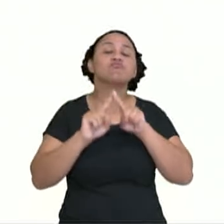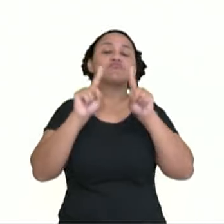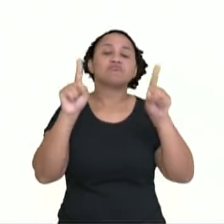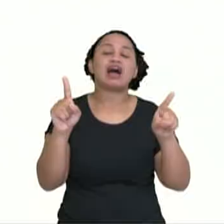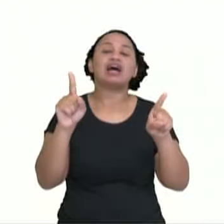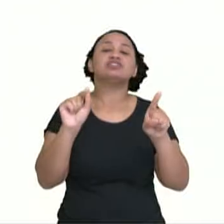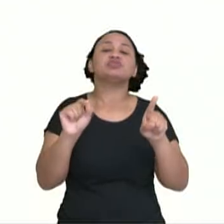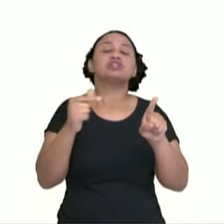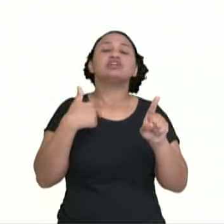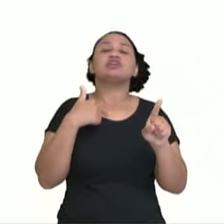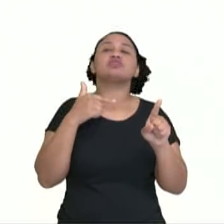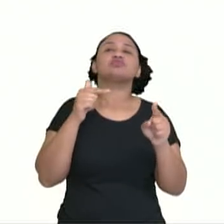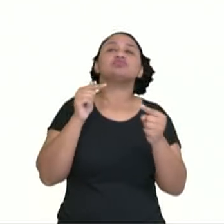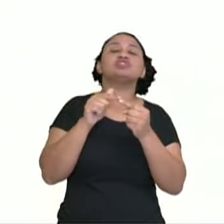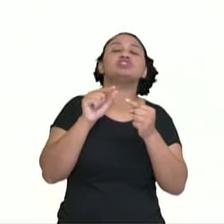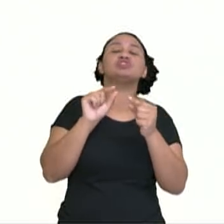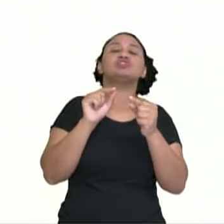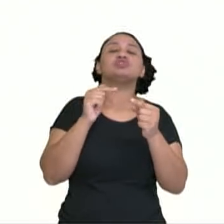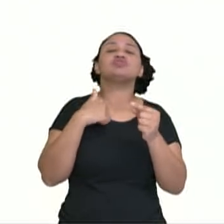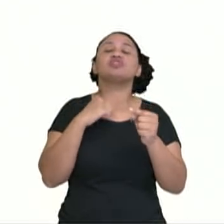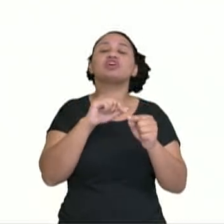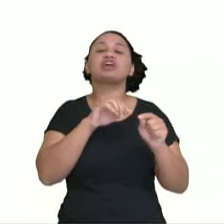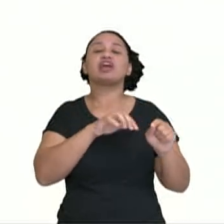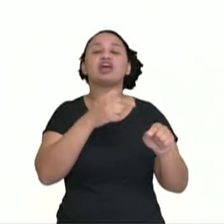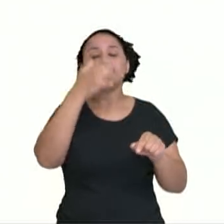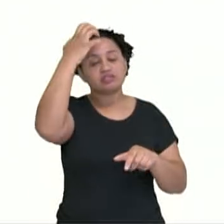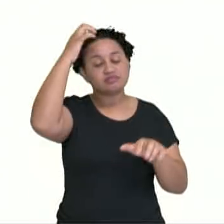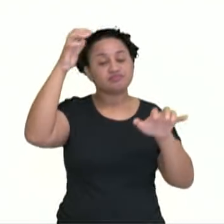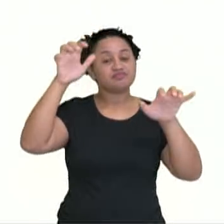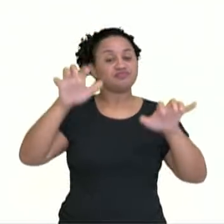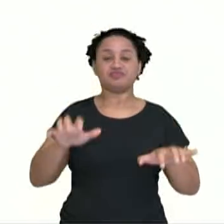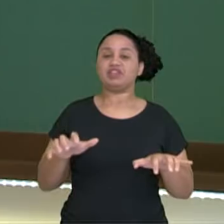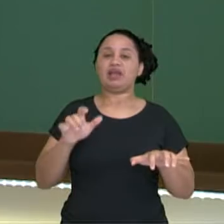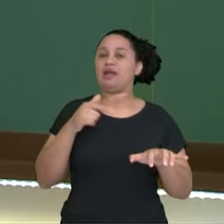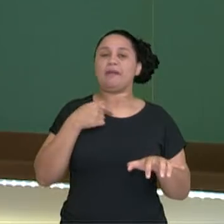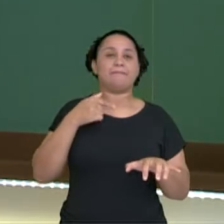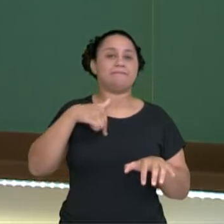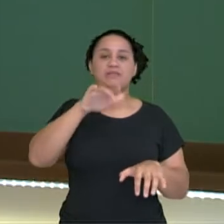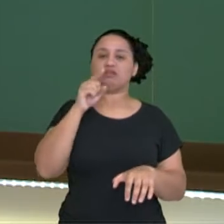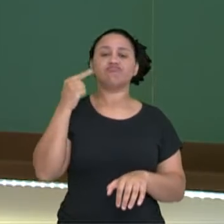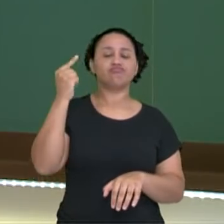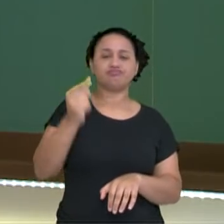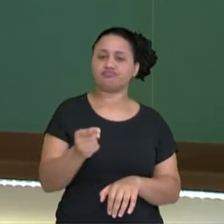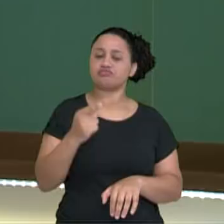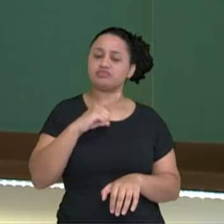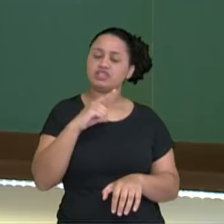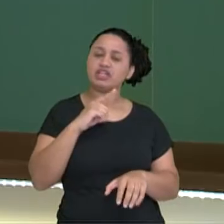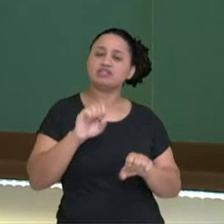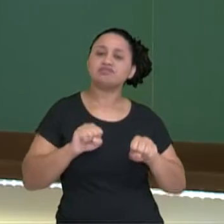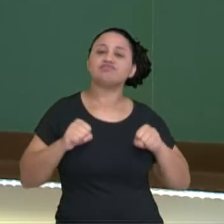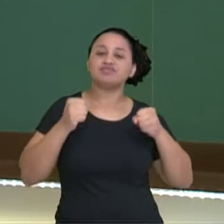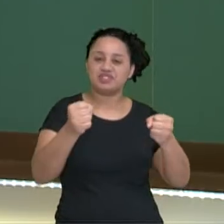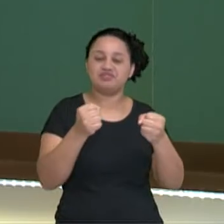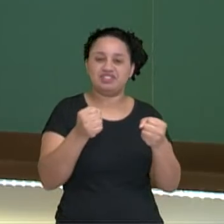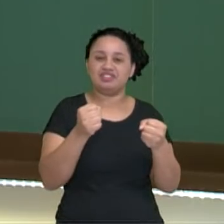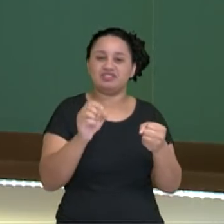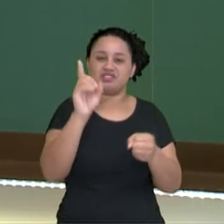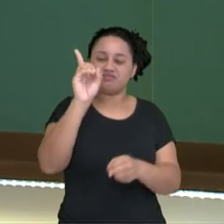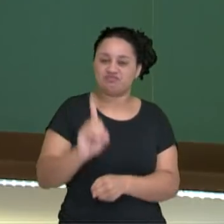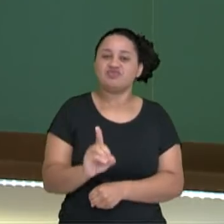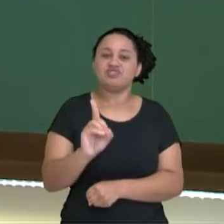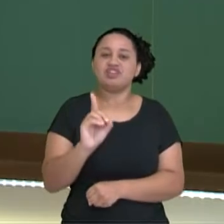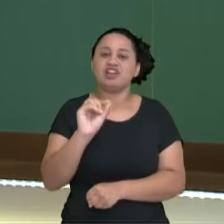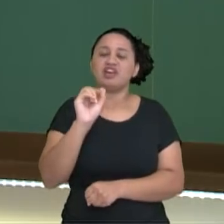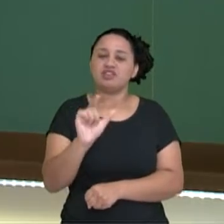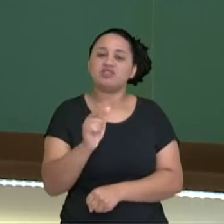da monarquia absolutista. E eles vão defender o direito divino aos reis, né? E vão fazer o seguinte, né?